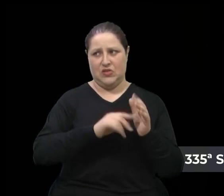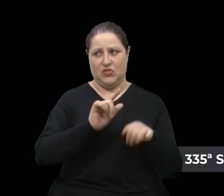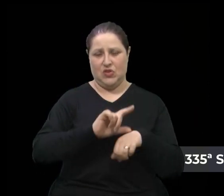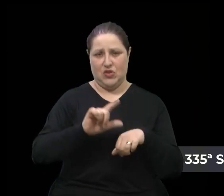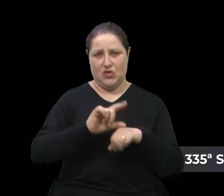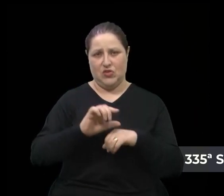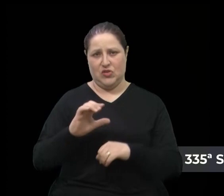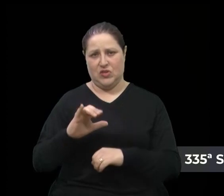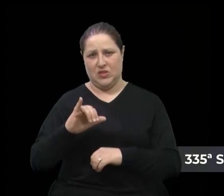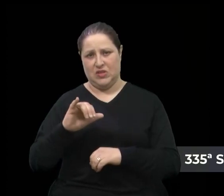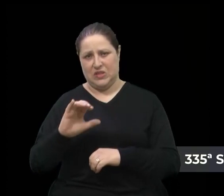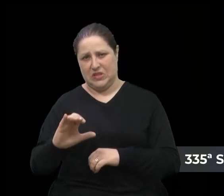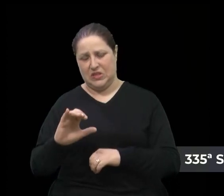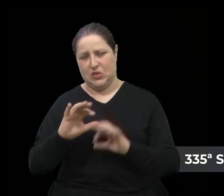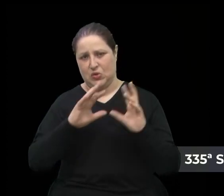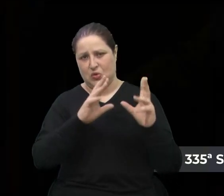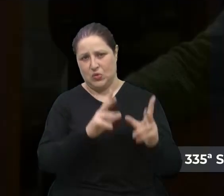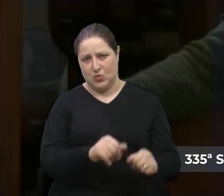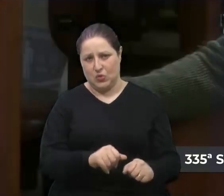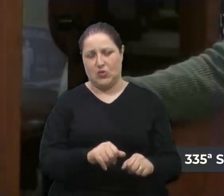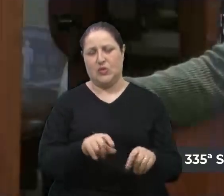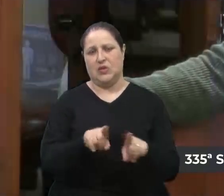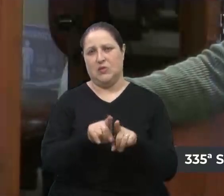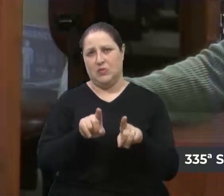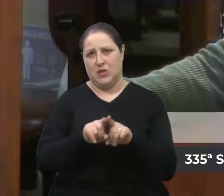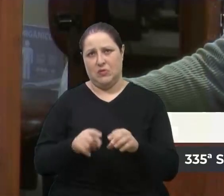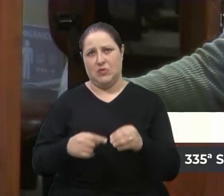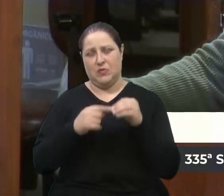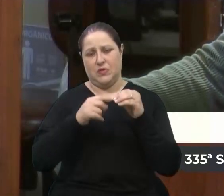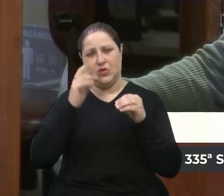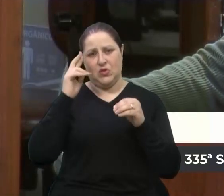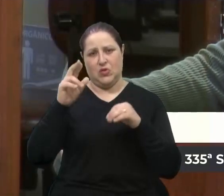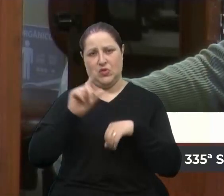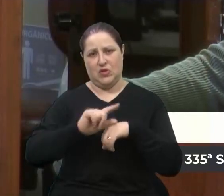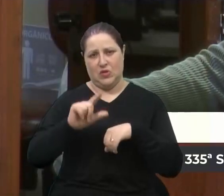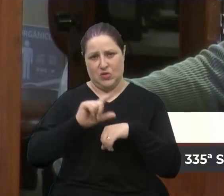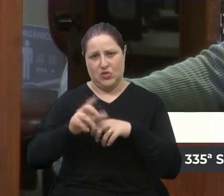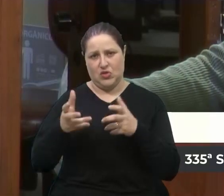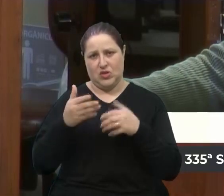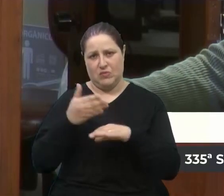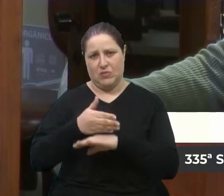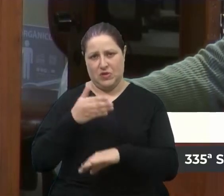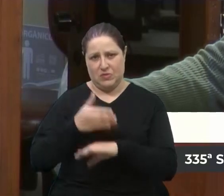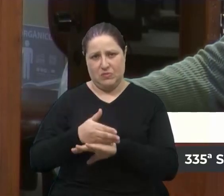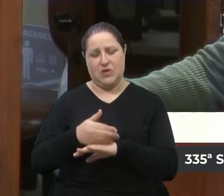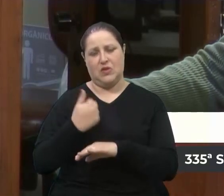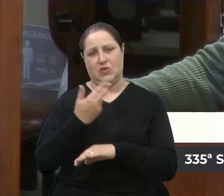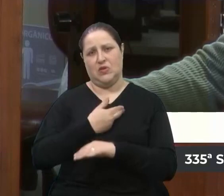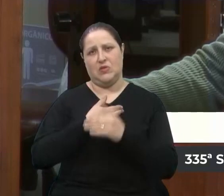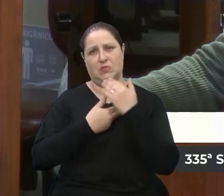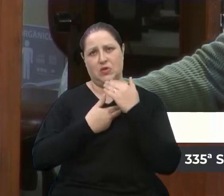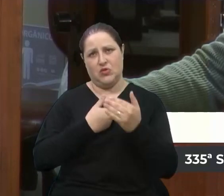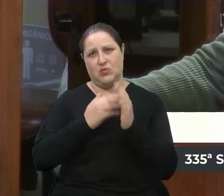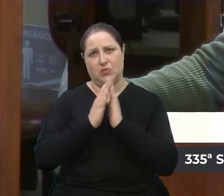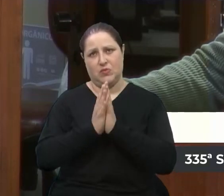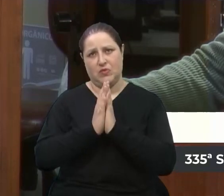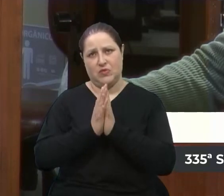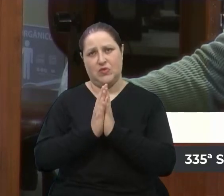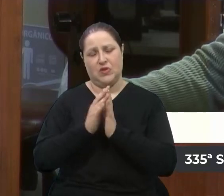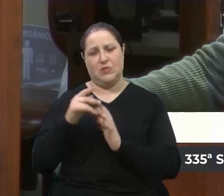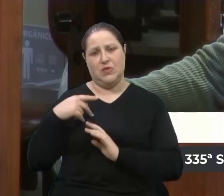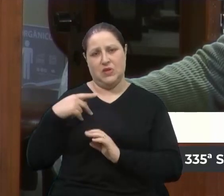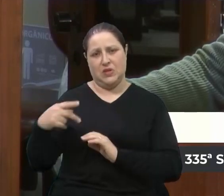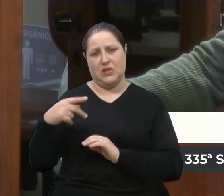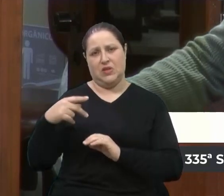todos mesmo, inclusive, principalmente os lojistas também, que quiserem se fazer presentes, e a gente pediu encarecidamente, tanto para a presidência